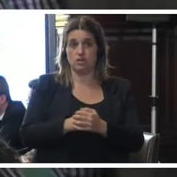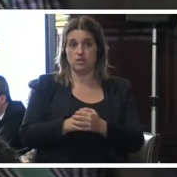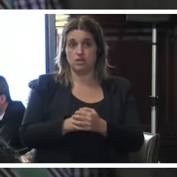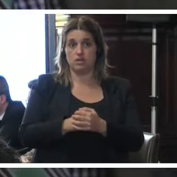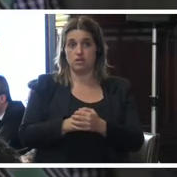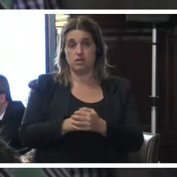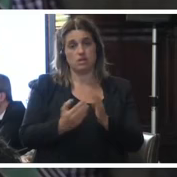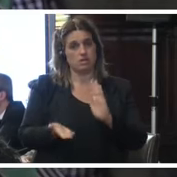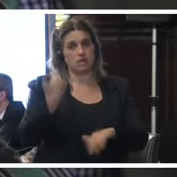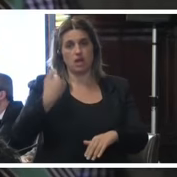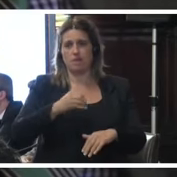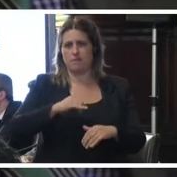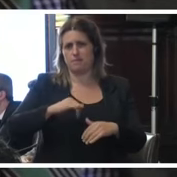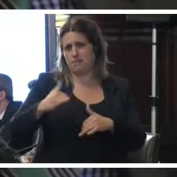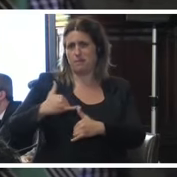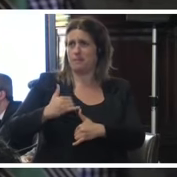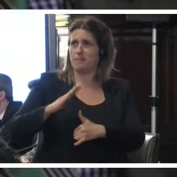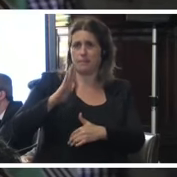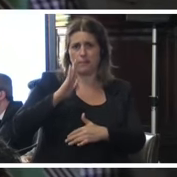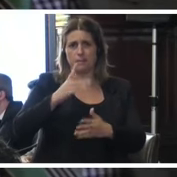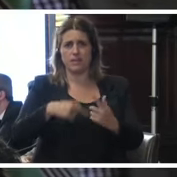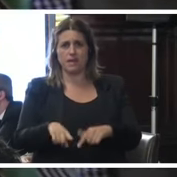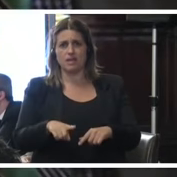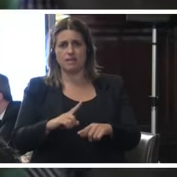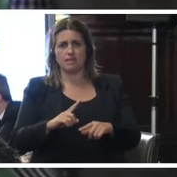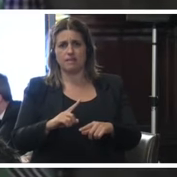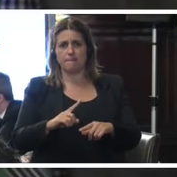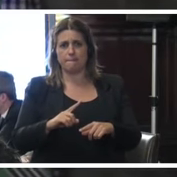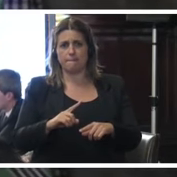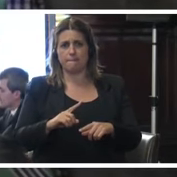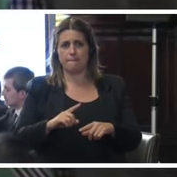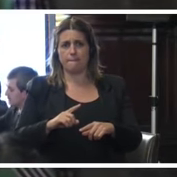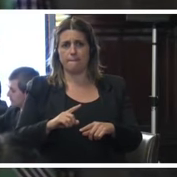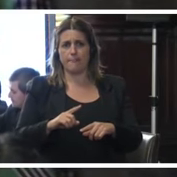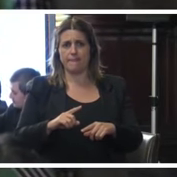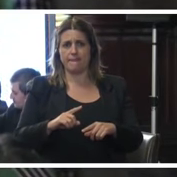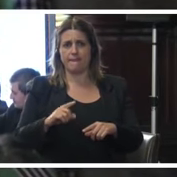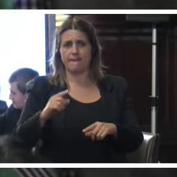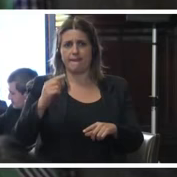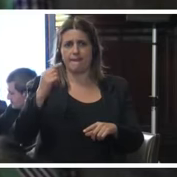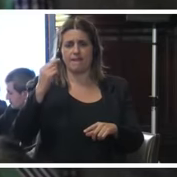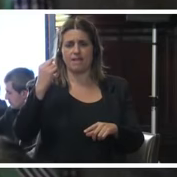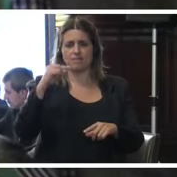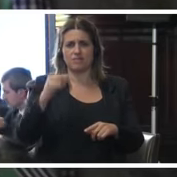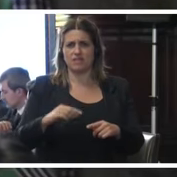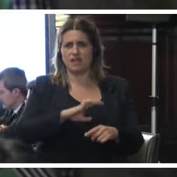cidadã. Finalmente, requer que seja recomendado com veemência ao Estado que adote uma política de segurança